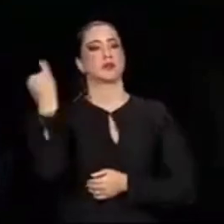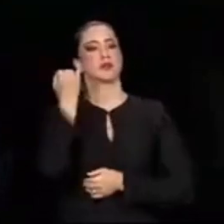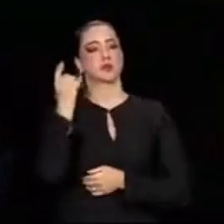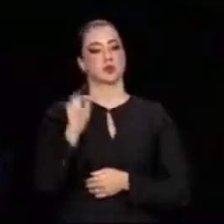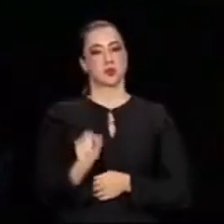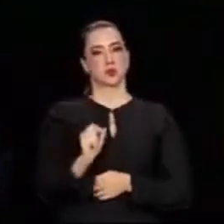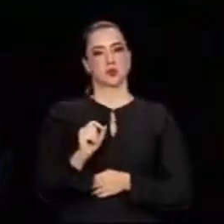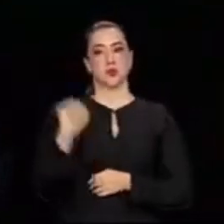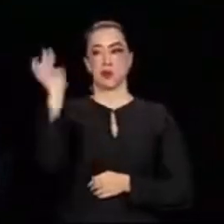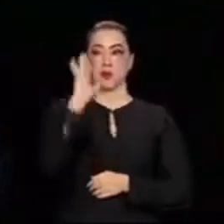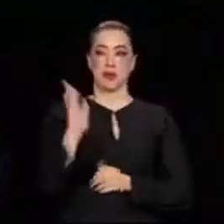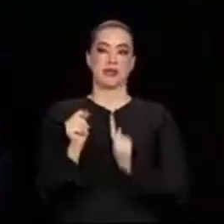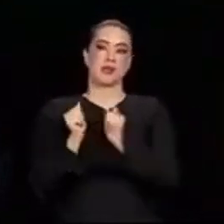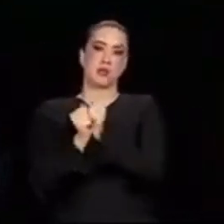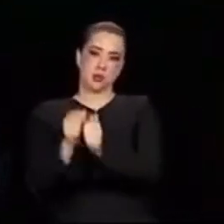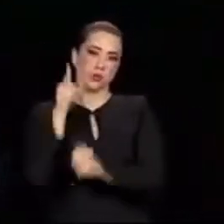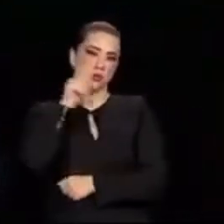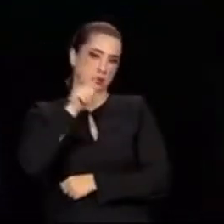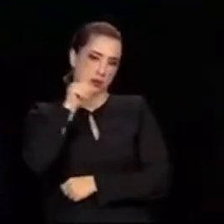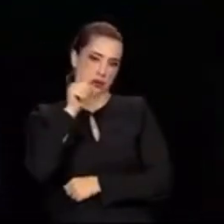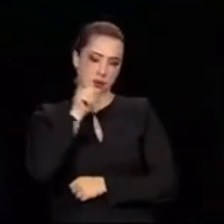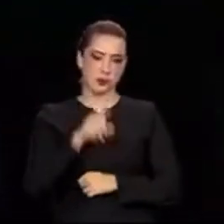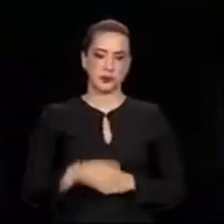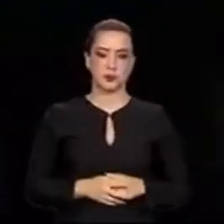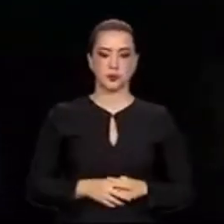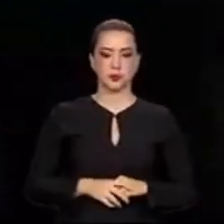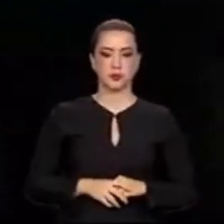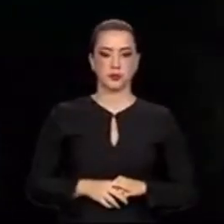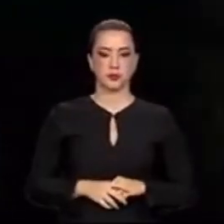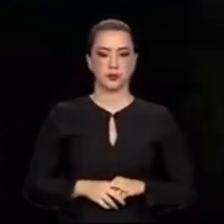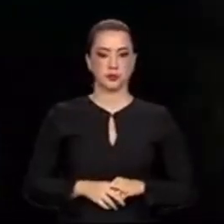para Brasil para os Estados Unidos